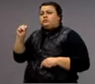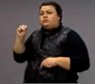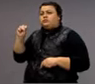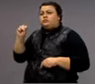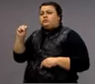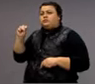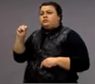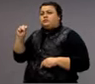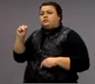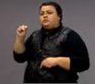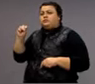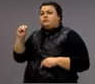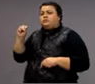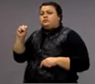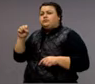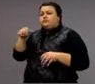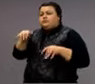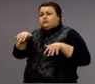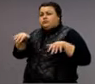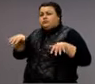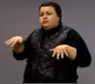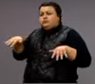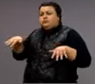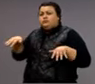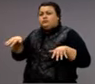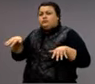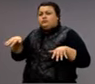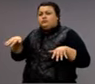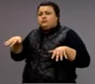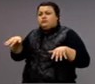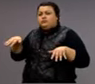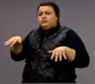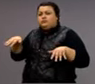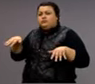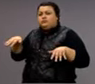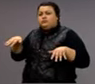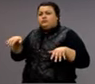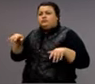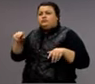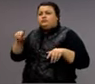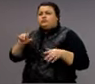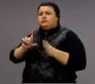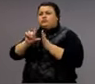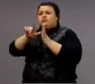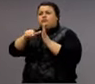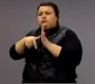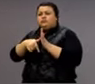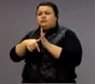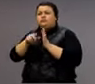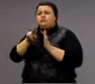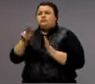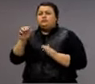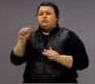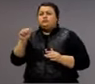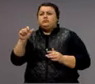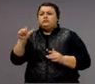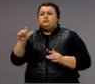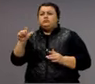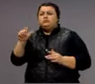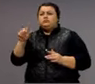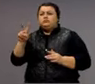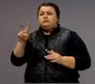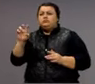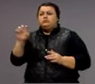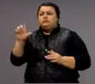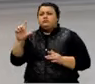Na ponta dos brônquios vão se ramificar em alvéolos pulmonares. Os